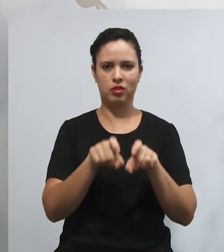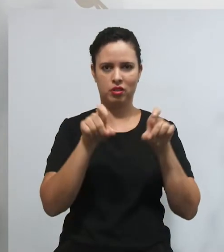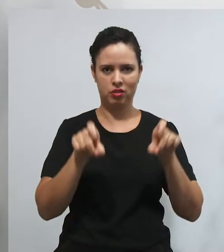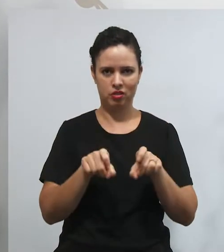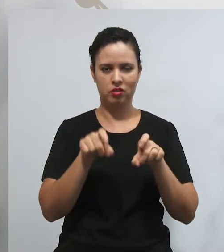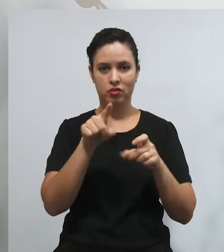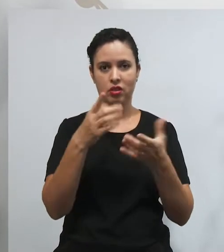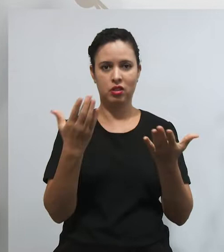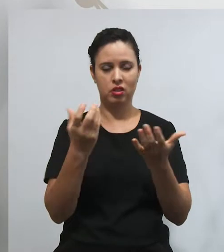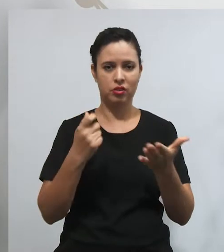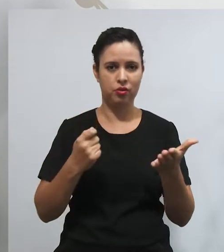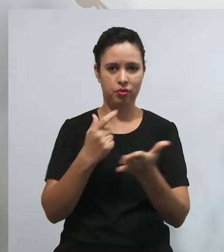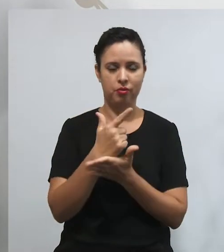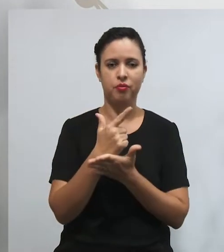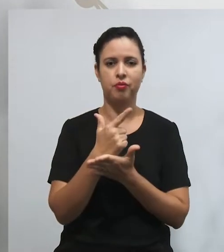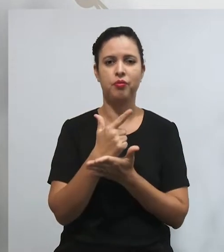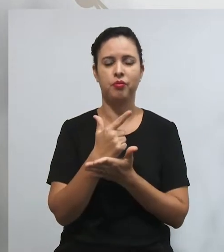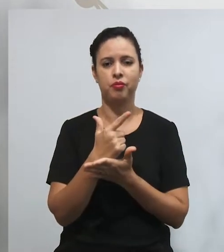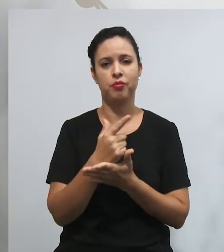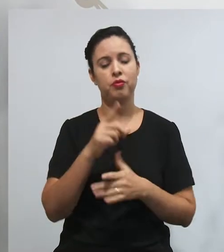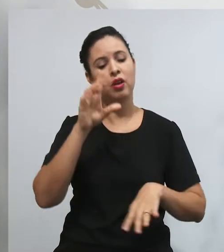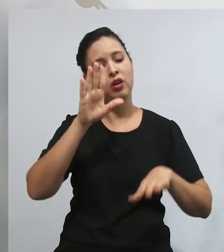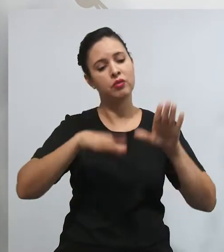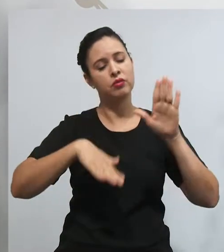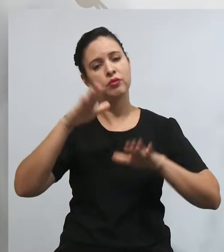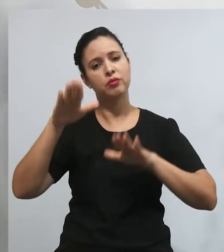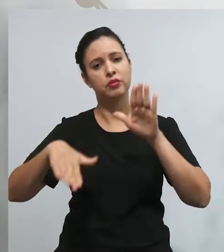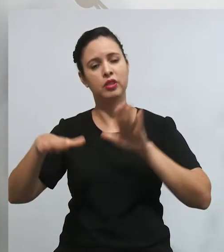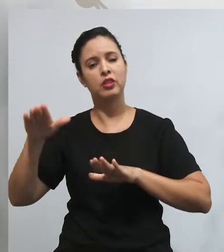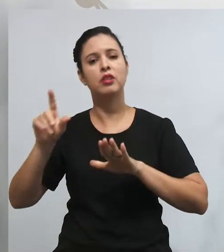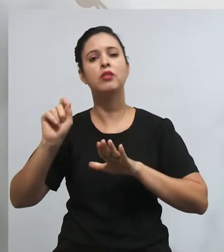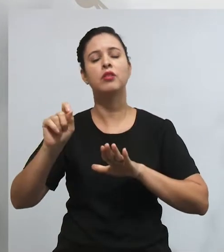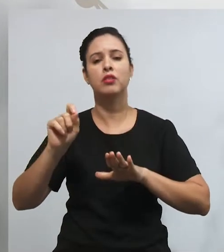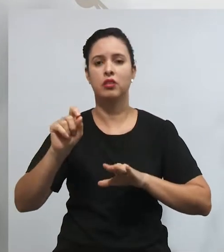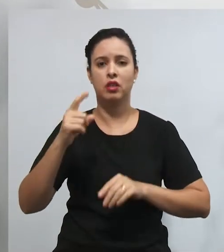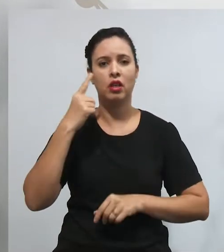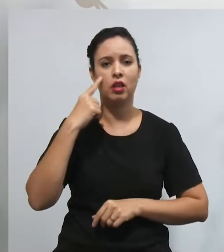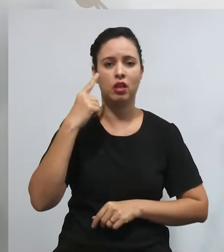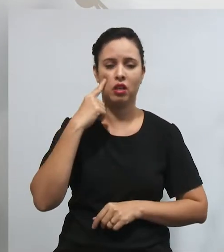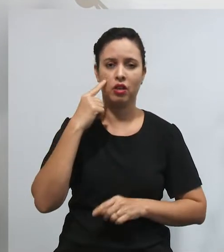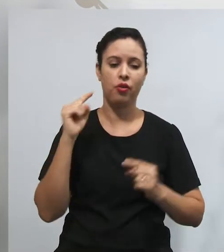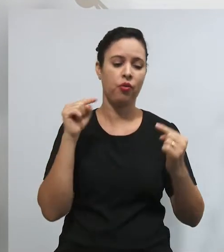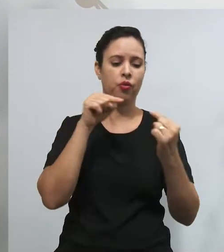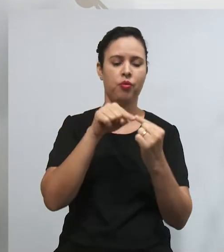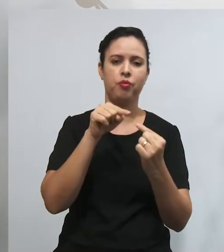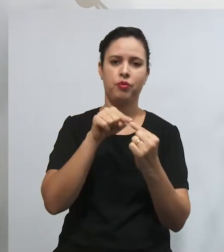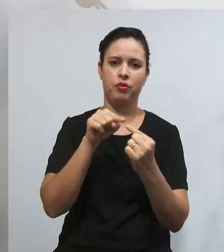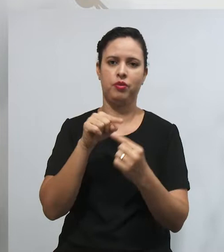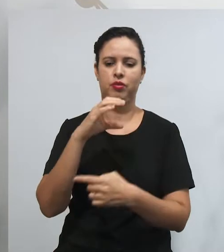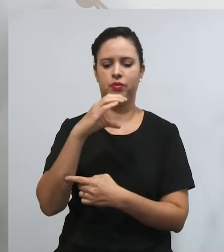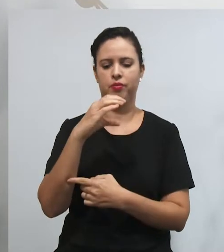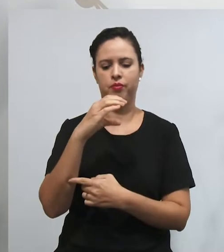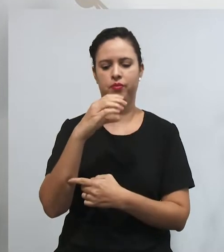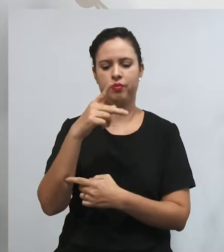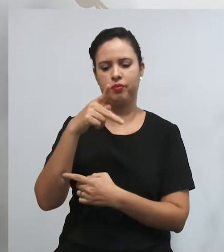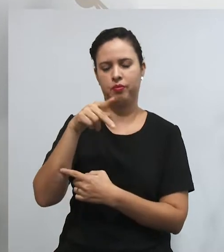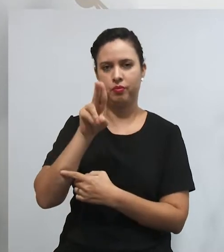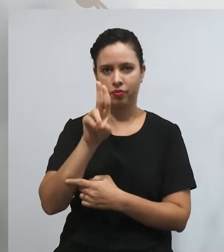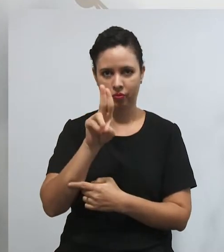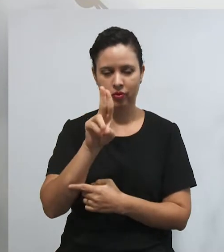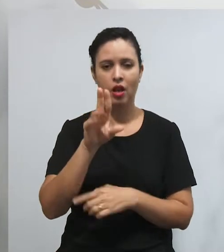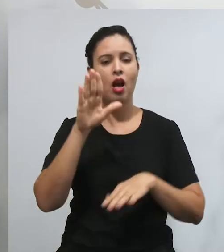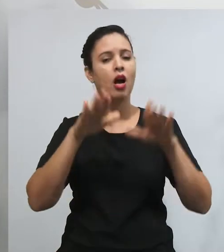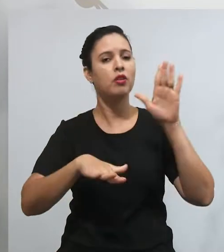que você deseja comprar, né, vai variar muito de acordo com o processador desse dispositivo. Então, muitas vezes tem